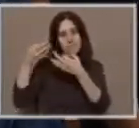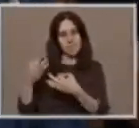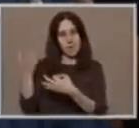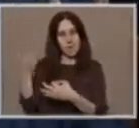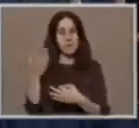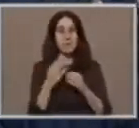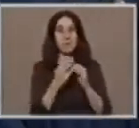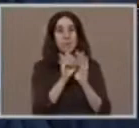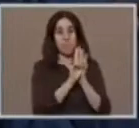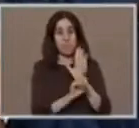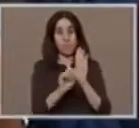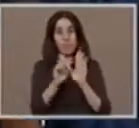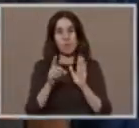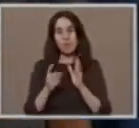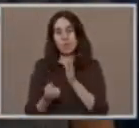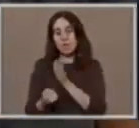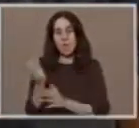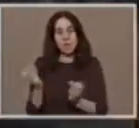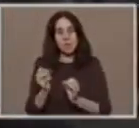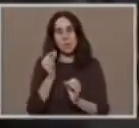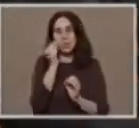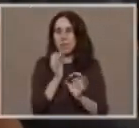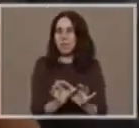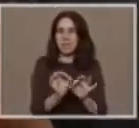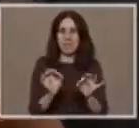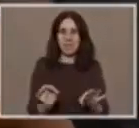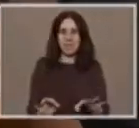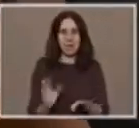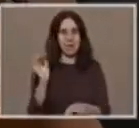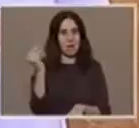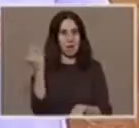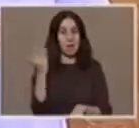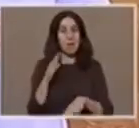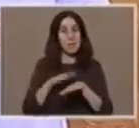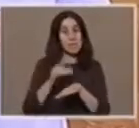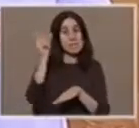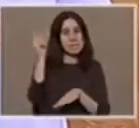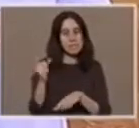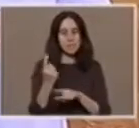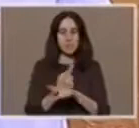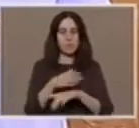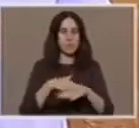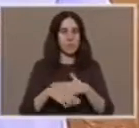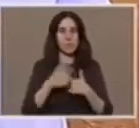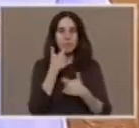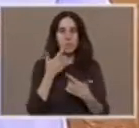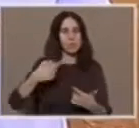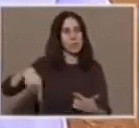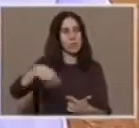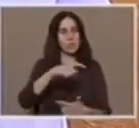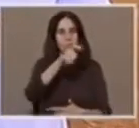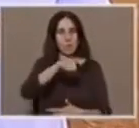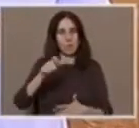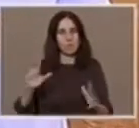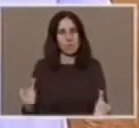não criado, consubstancial ao Pai. Por Ele todas as coisas foram feitas, por nós homens, pela